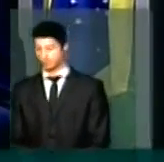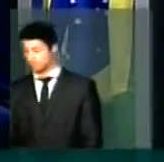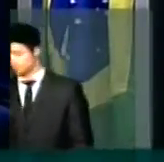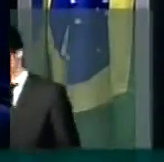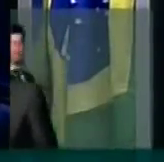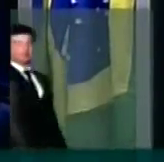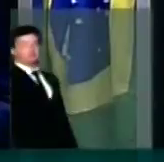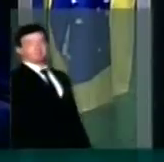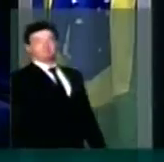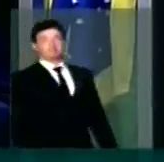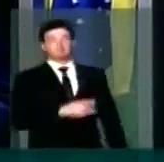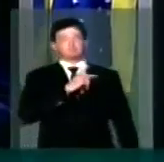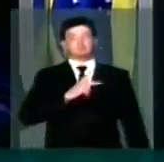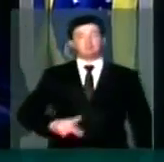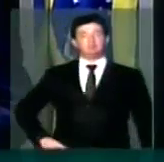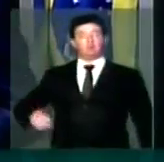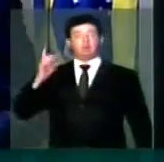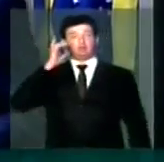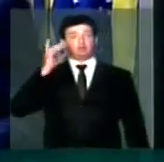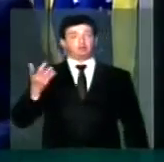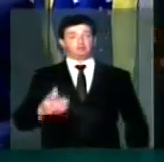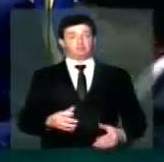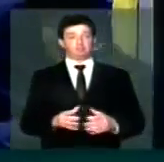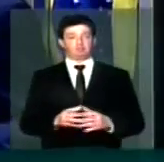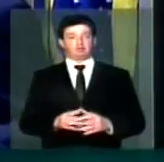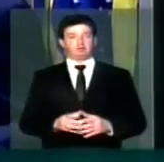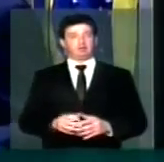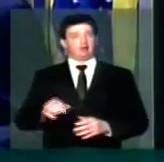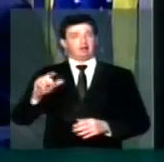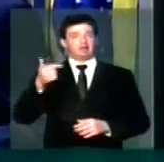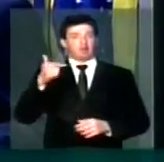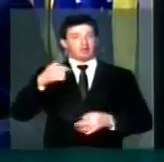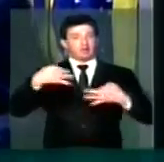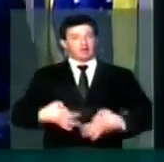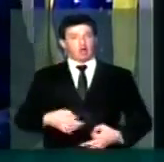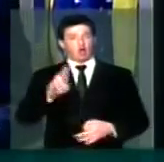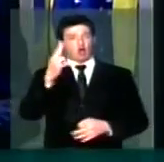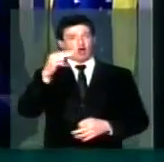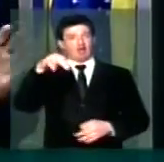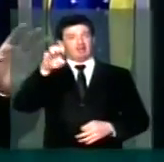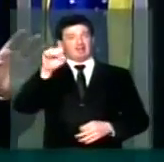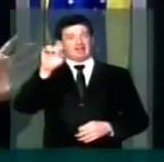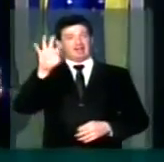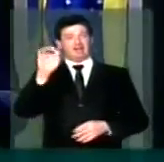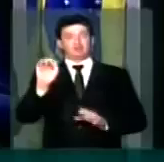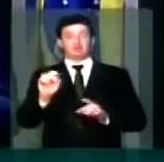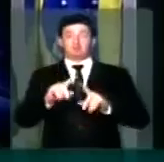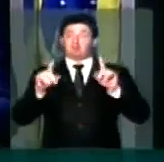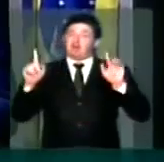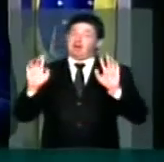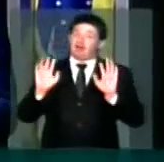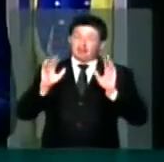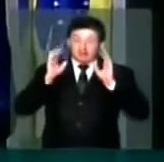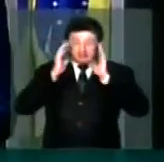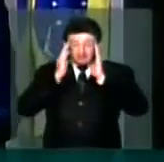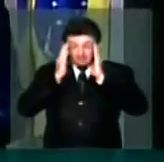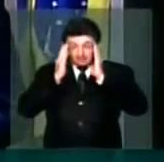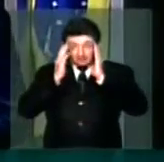a presidente Dilma Rousseff é desonesta, pelo menos é o que